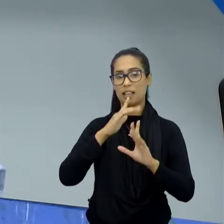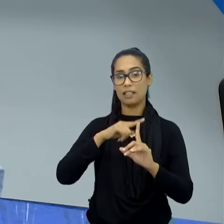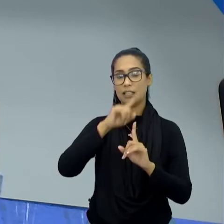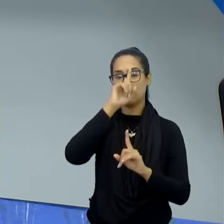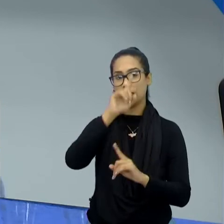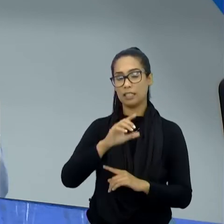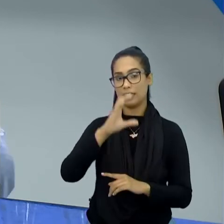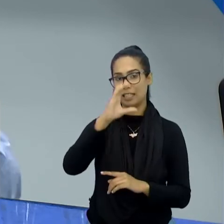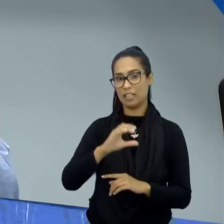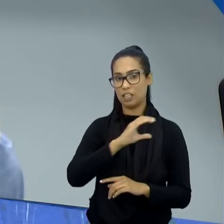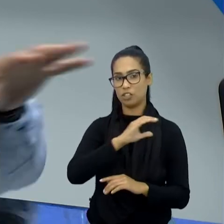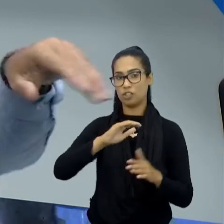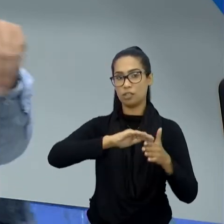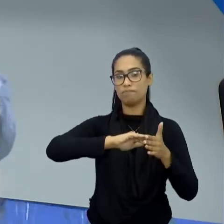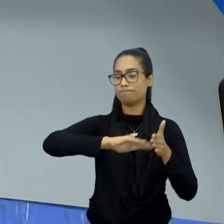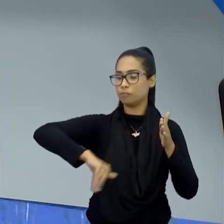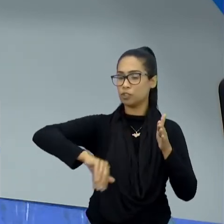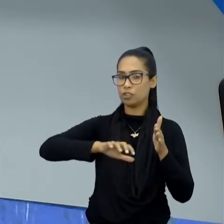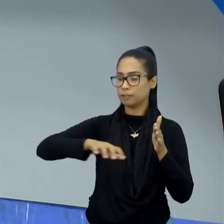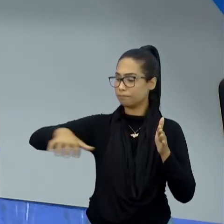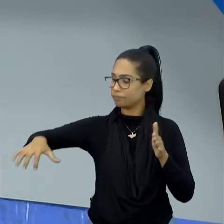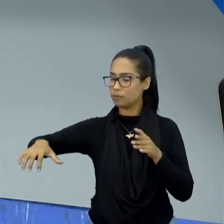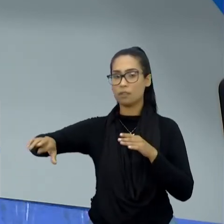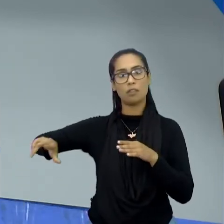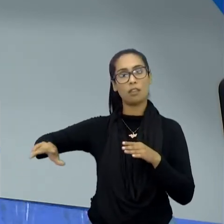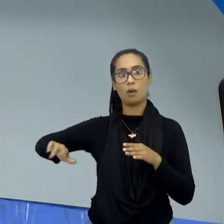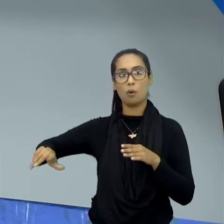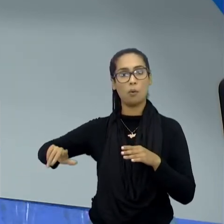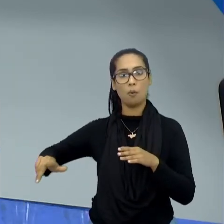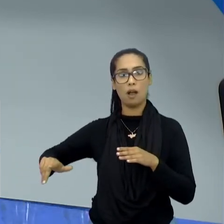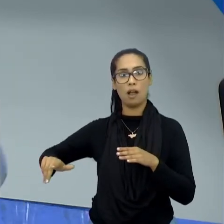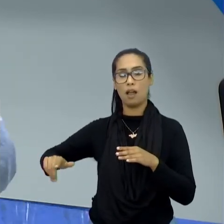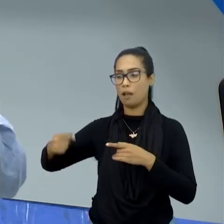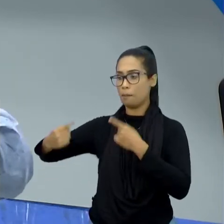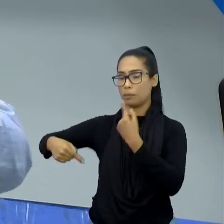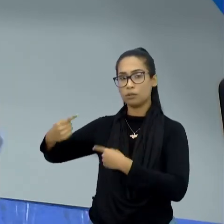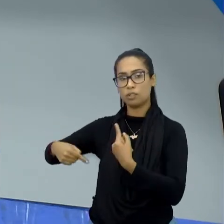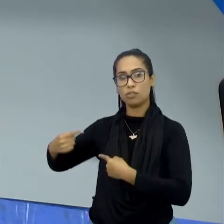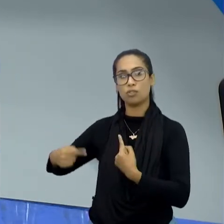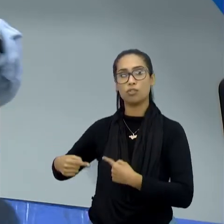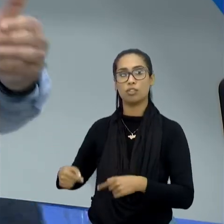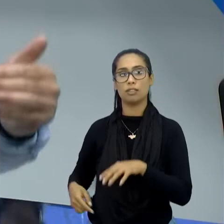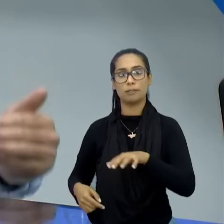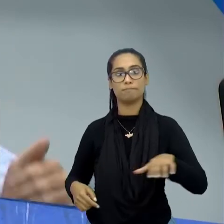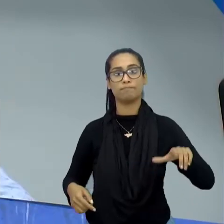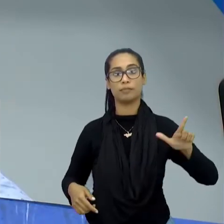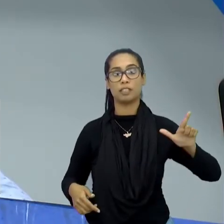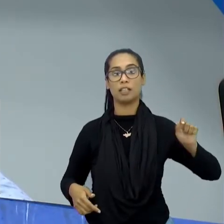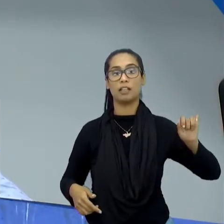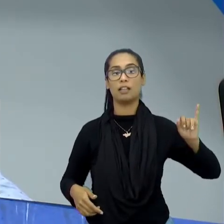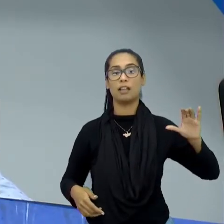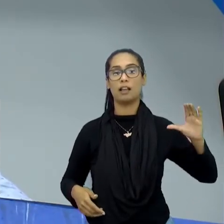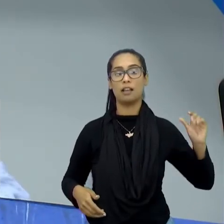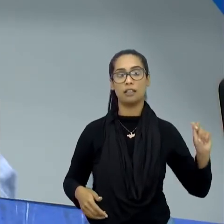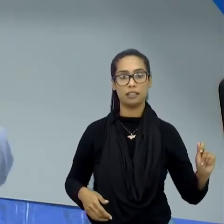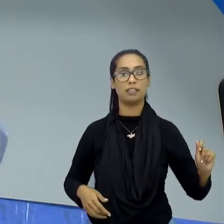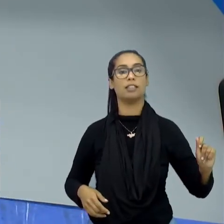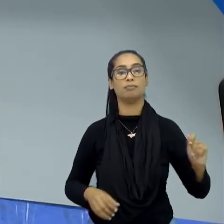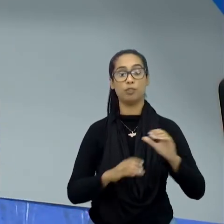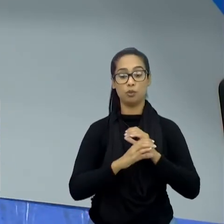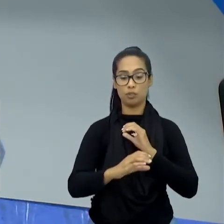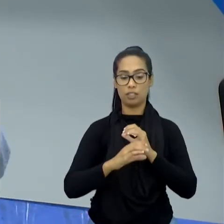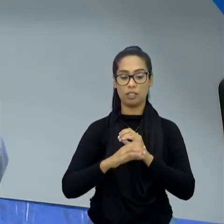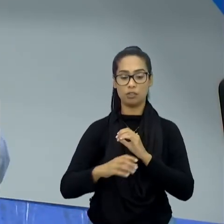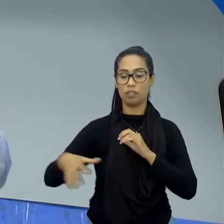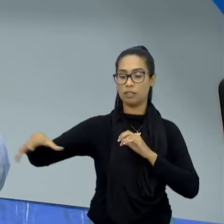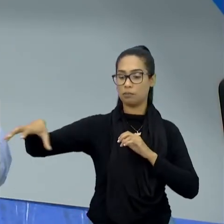política. Ele coloca uma educação laica. Você entende? Ele começa a se cercar de cientistas. Ou seja, ele